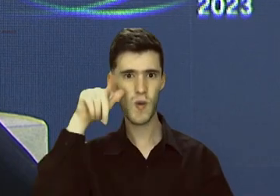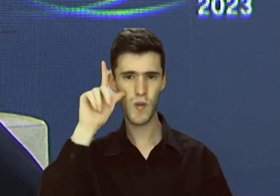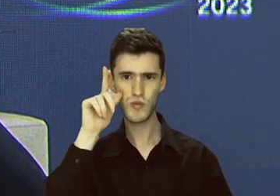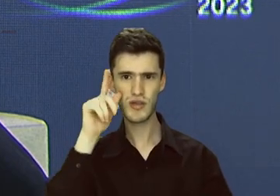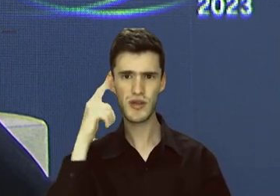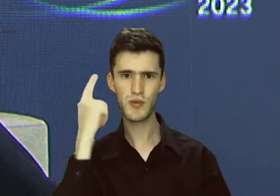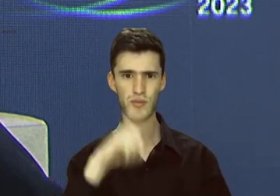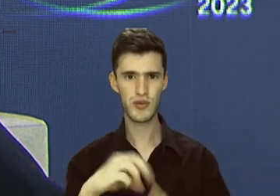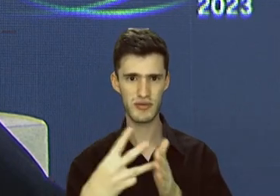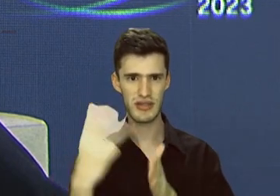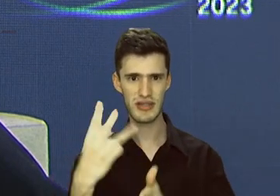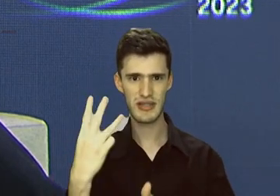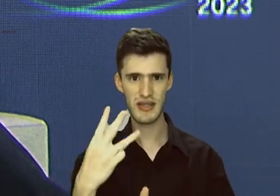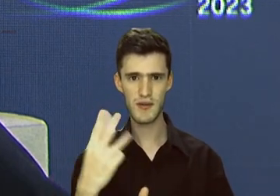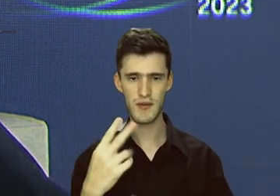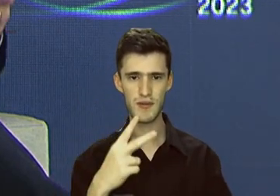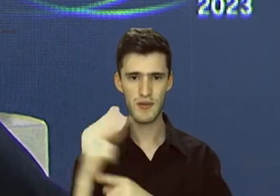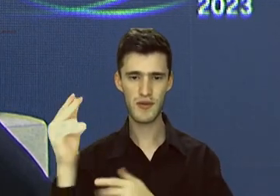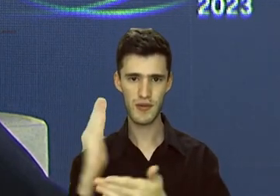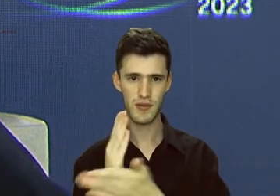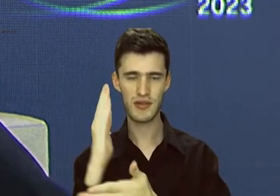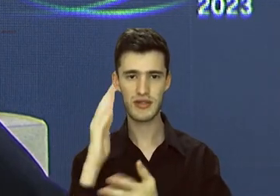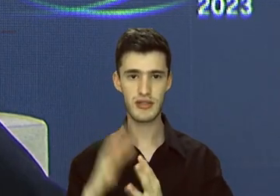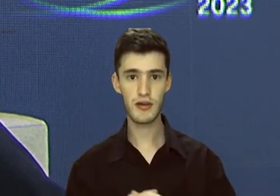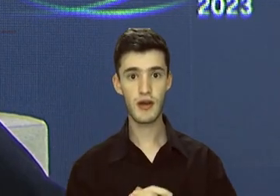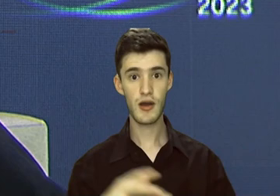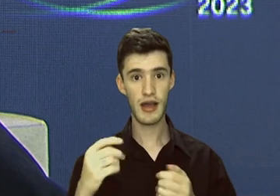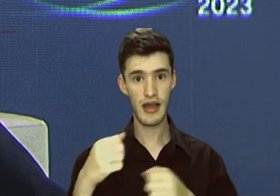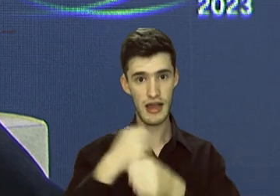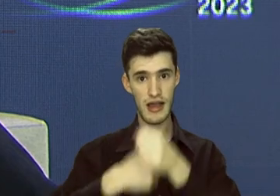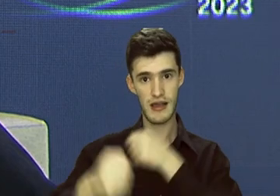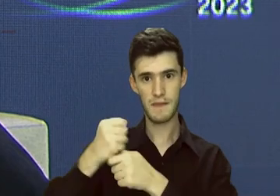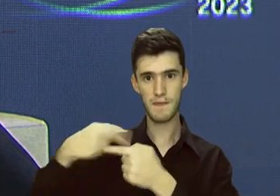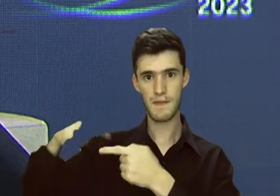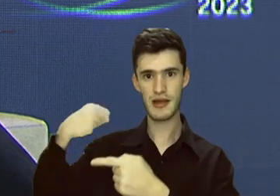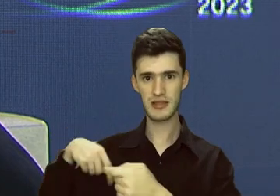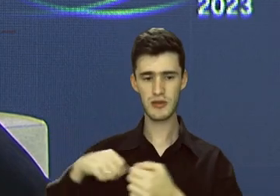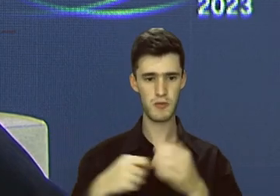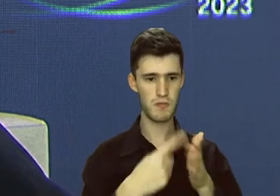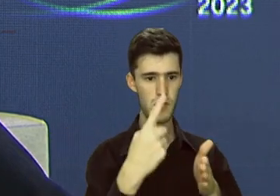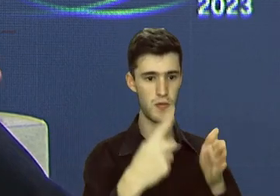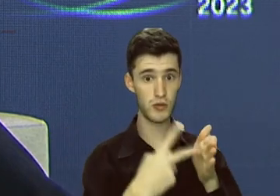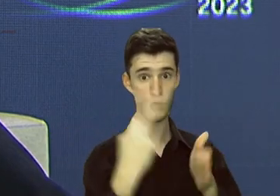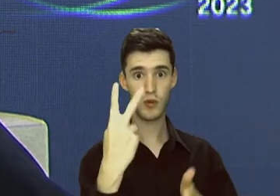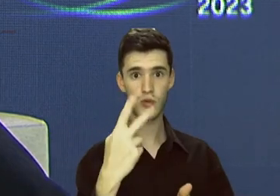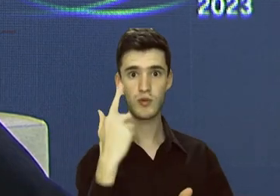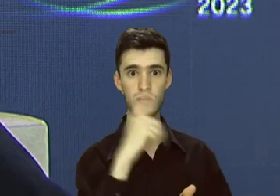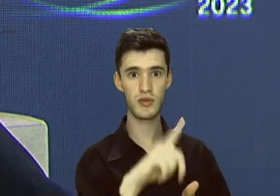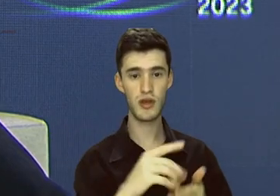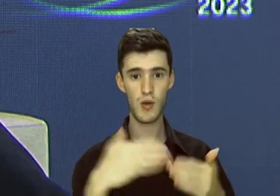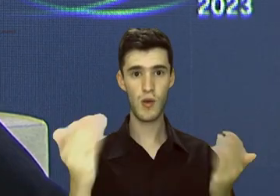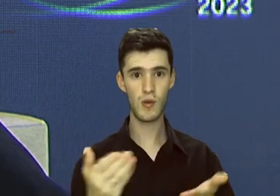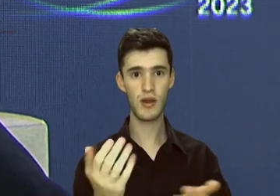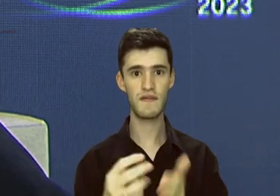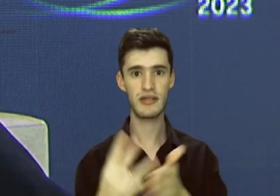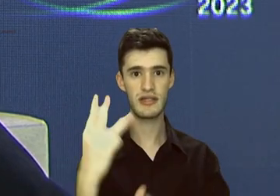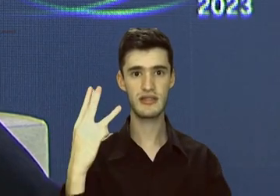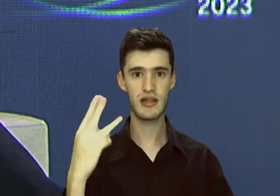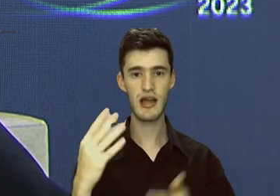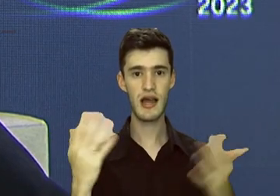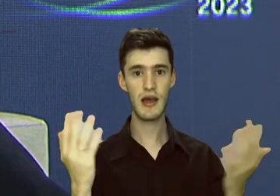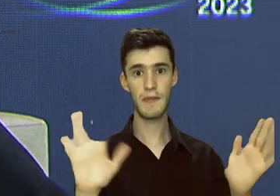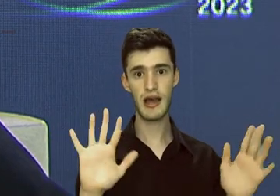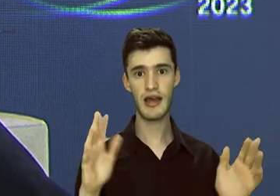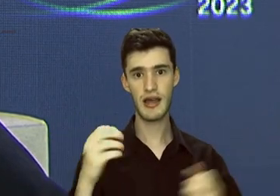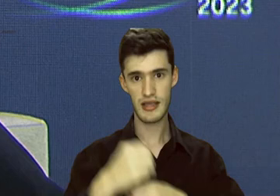dois no início do ano passado e aí veio essa mudança de uma reprecificação geral dos ativos com mudança de